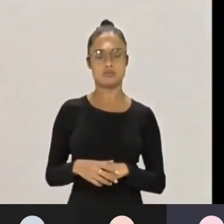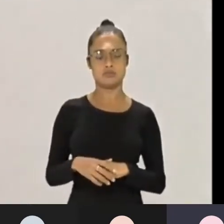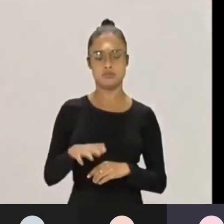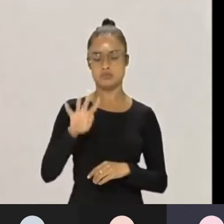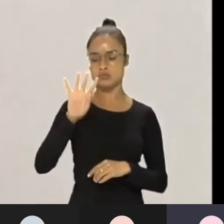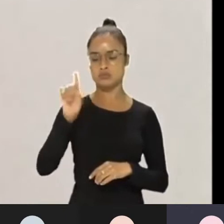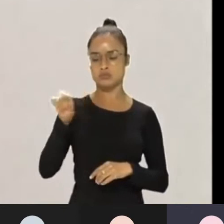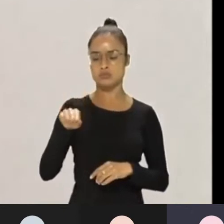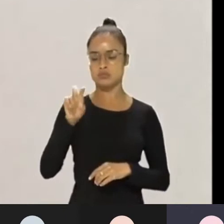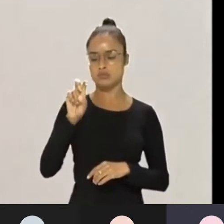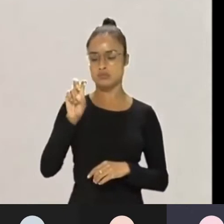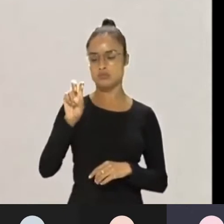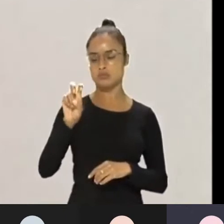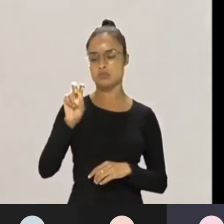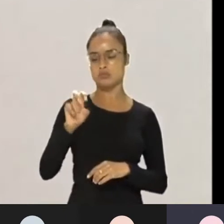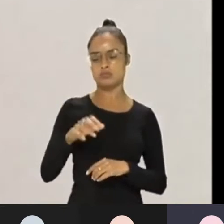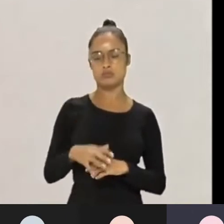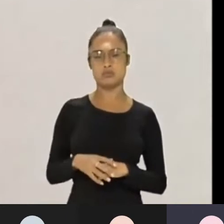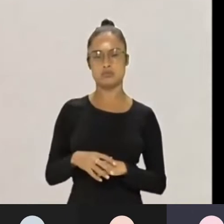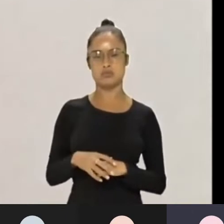Quatro e meia na próxima também.